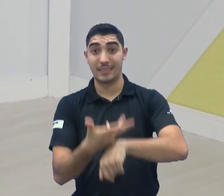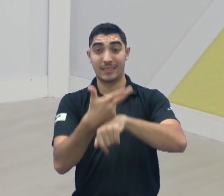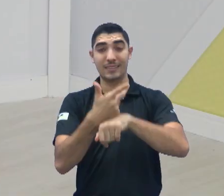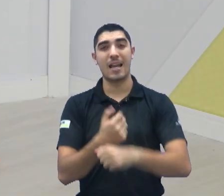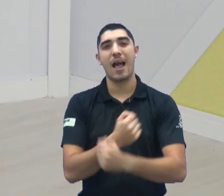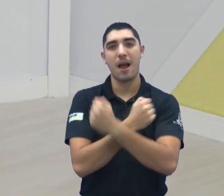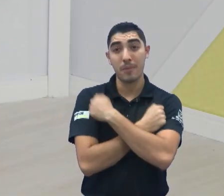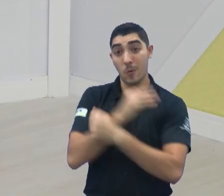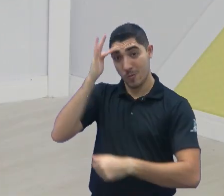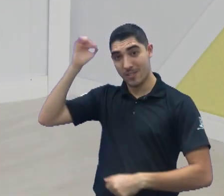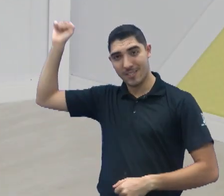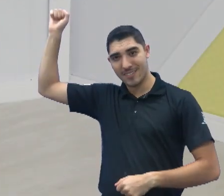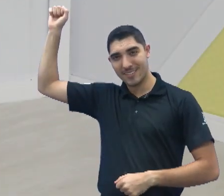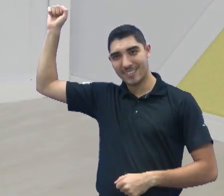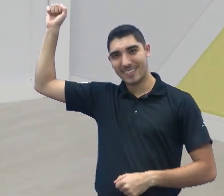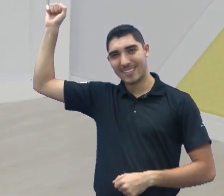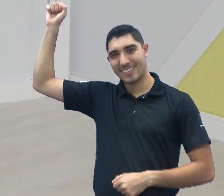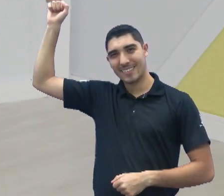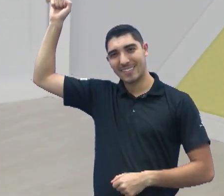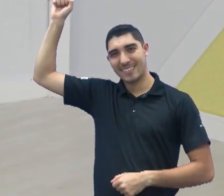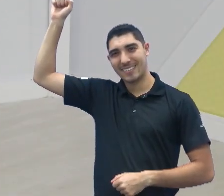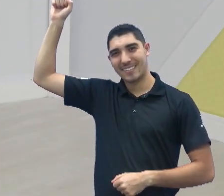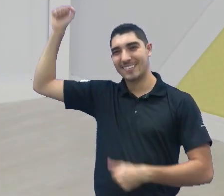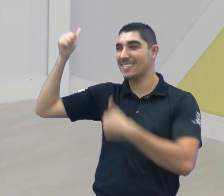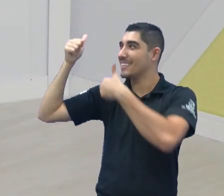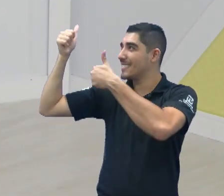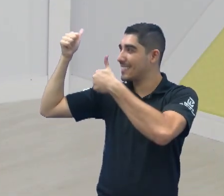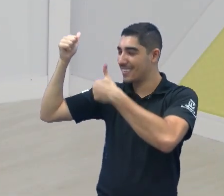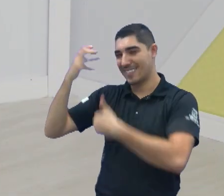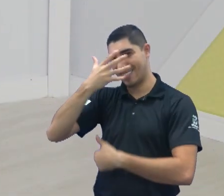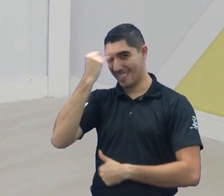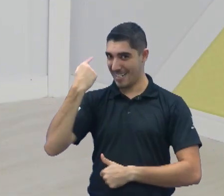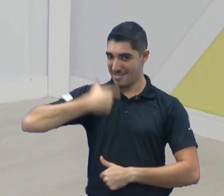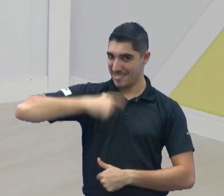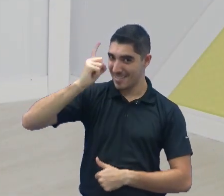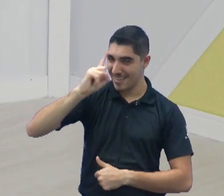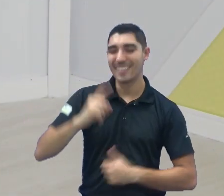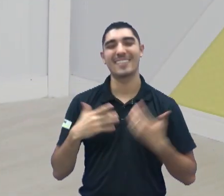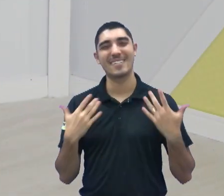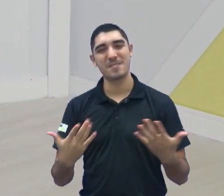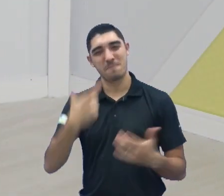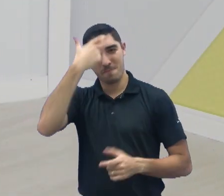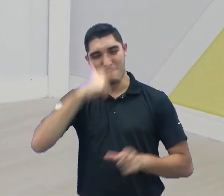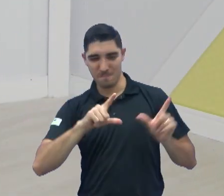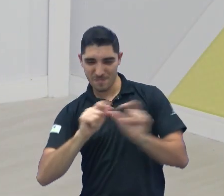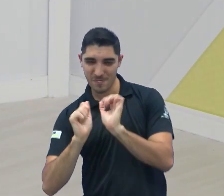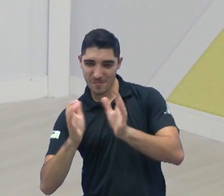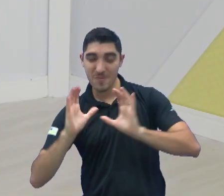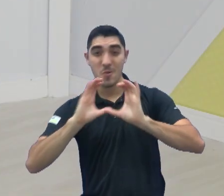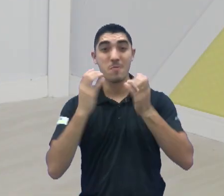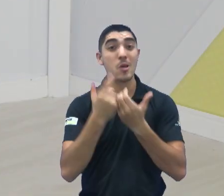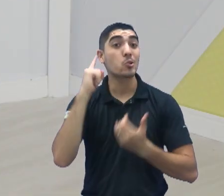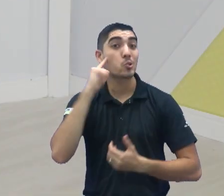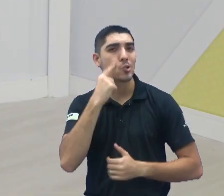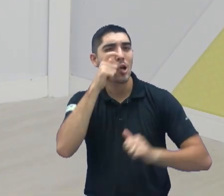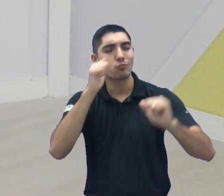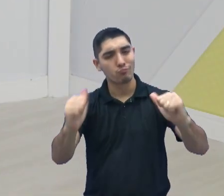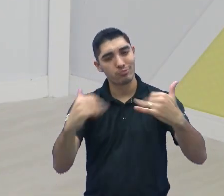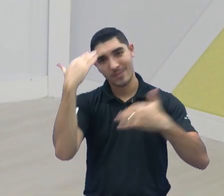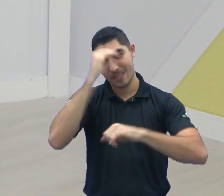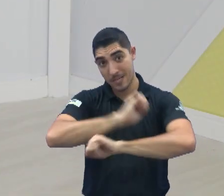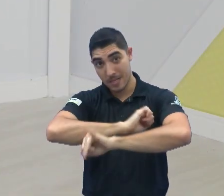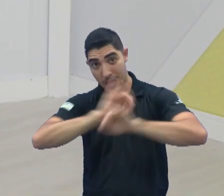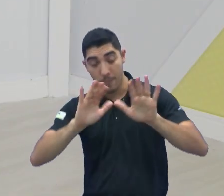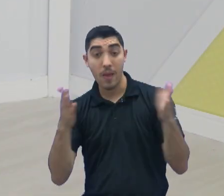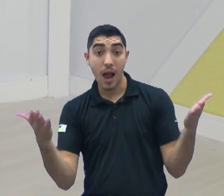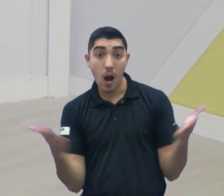você. Luizão, um grande abraço para você. Não vou esquecer de você, não. O soquinho maroto. Luizão sempre levando a informação para a comunidade surda que acompanha o nosso programa. Nós vamos